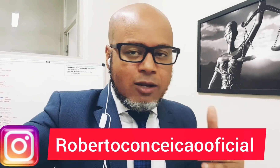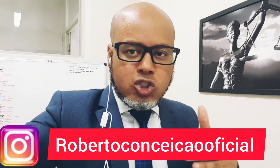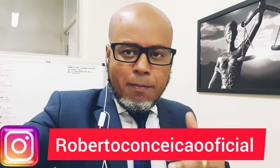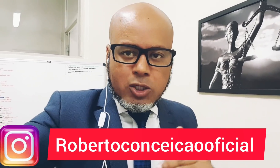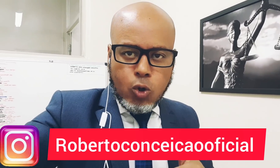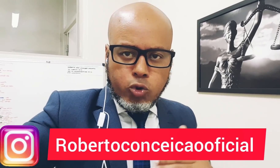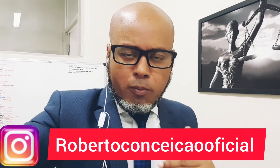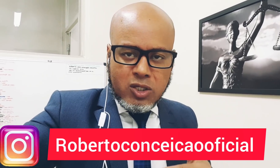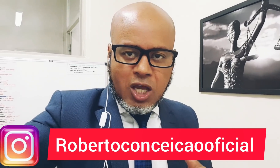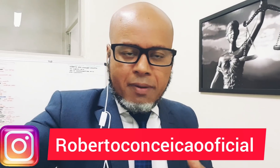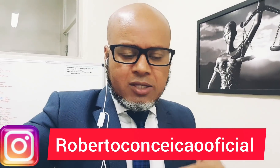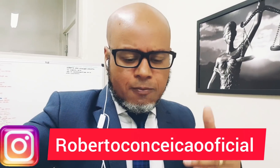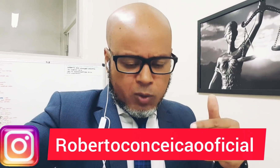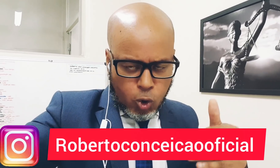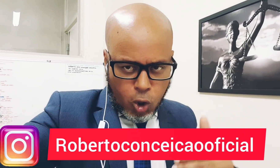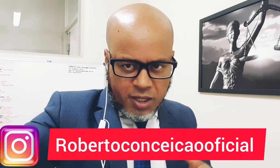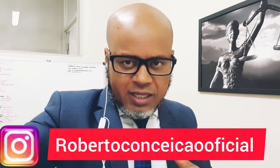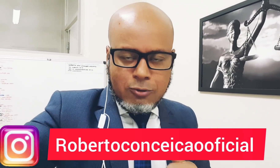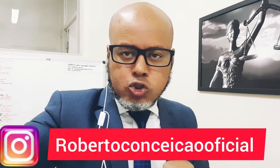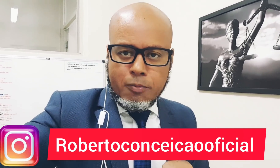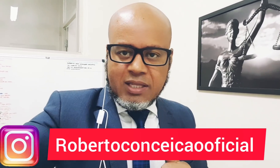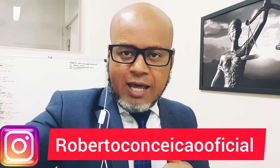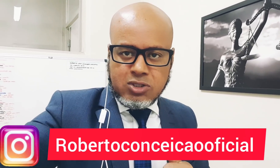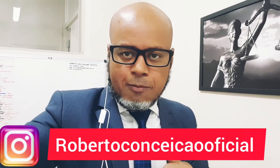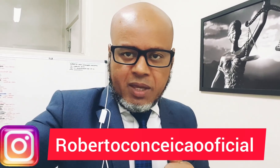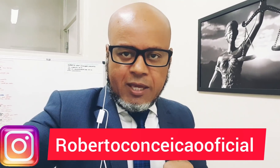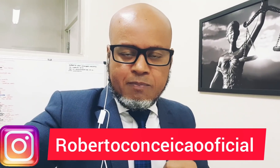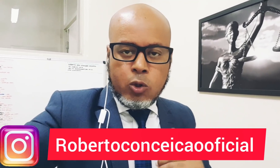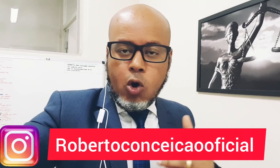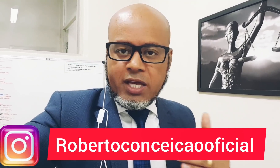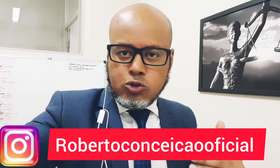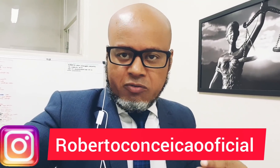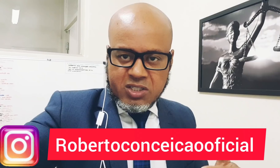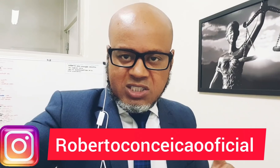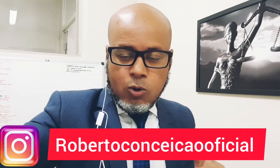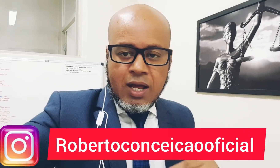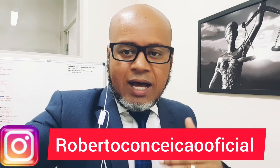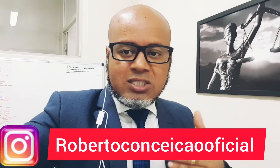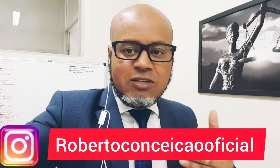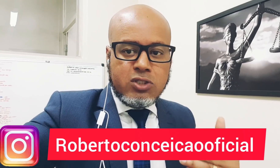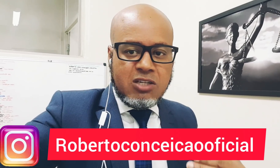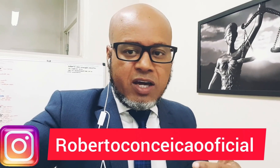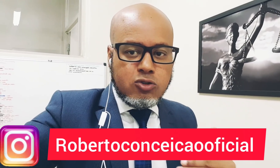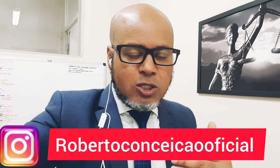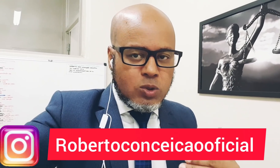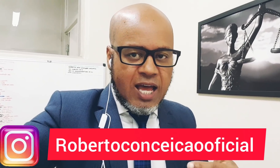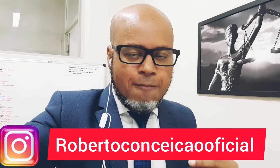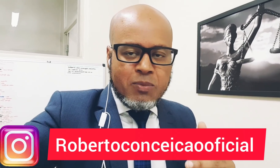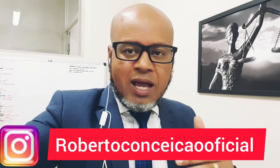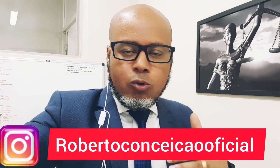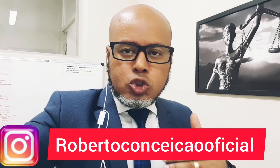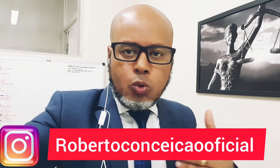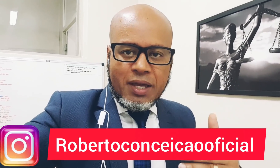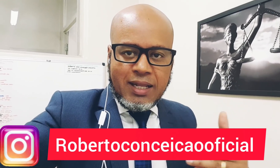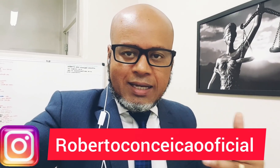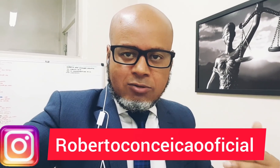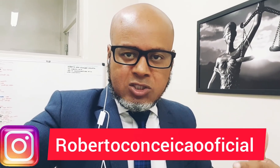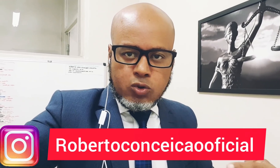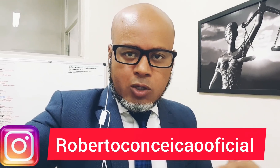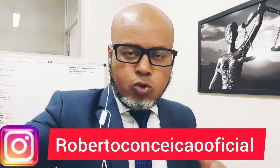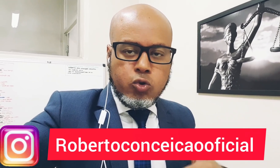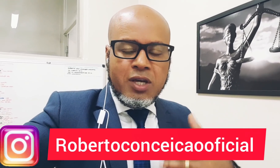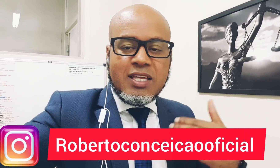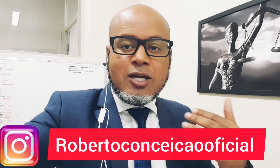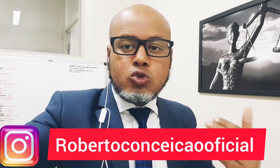seu aparelho já baixou automaticamente, coloque aqui nos comentários também qual é a sua versão. Assim você vai nos ajudar a continuar